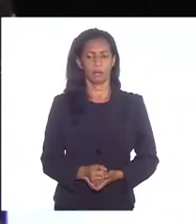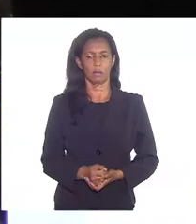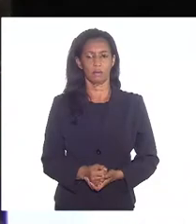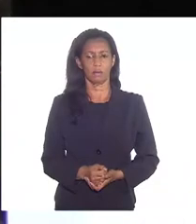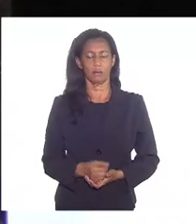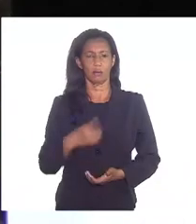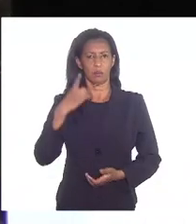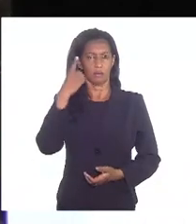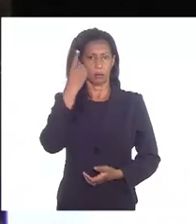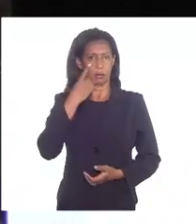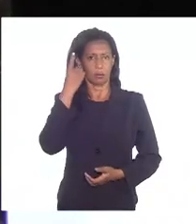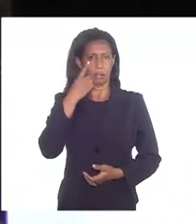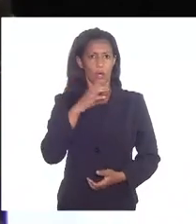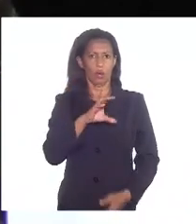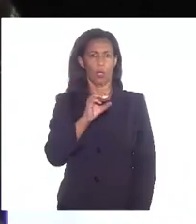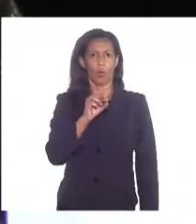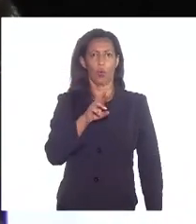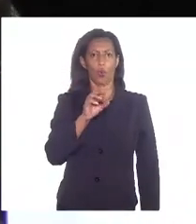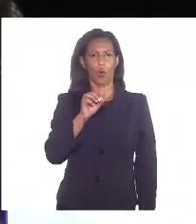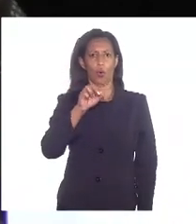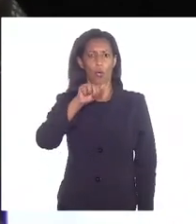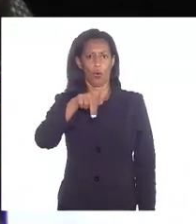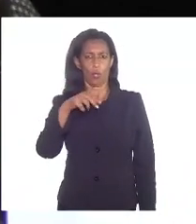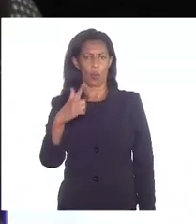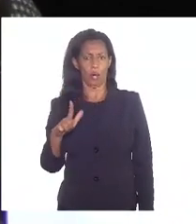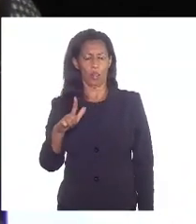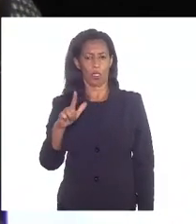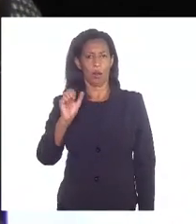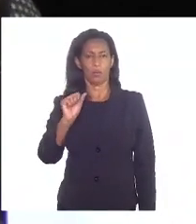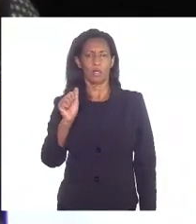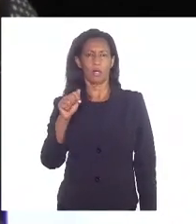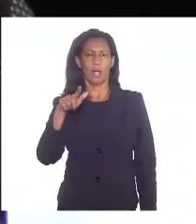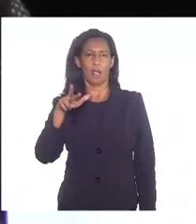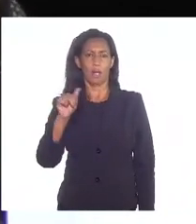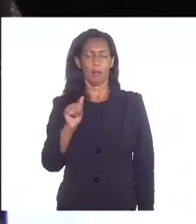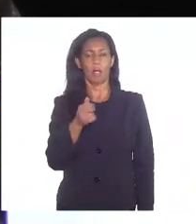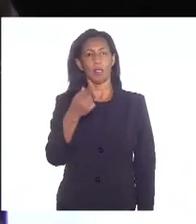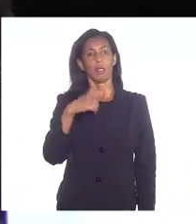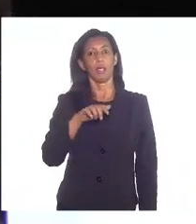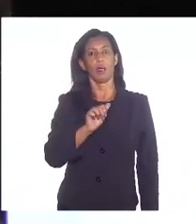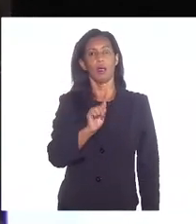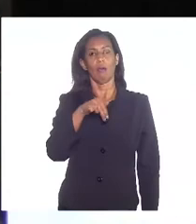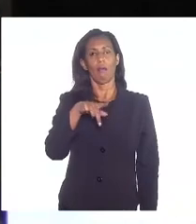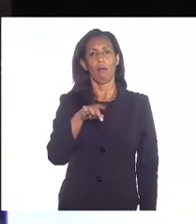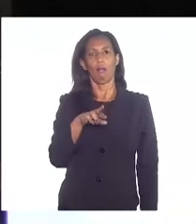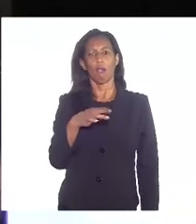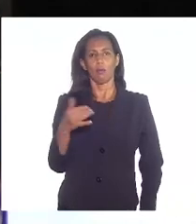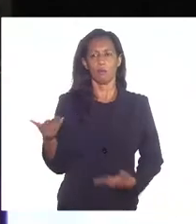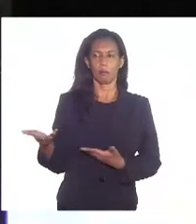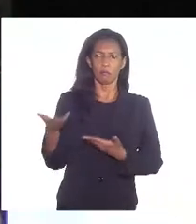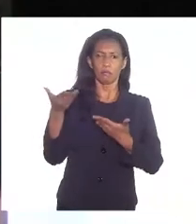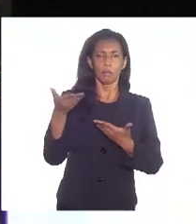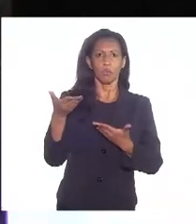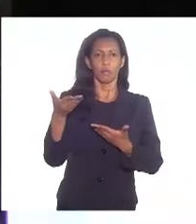Os deputados Coronel Salema e deputado Anderson Alexandre. Por favor, deputado Luiz Paulo.